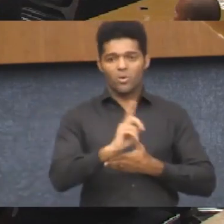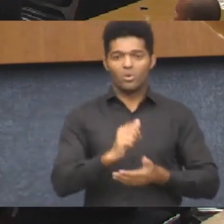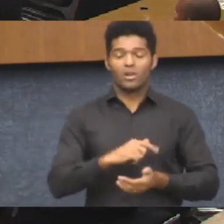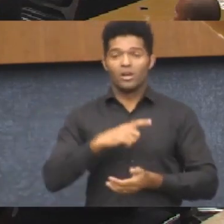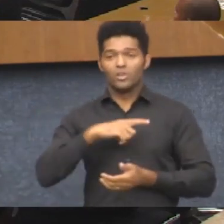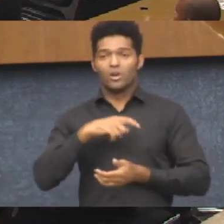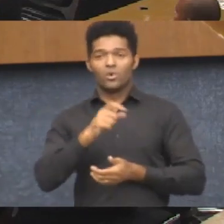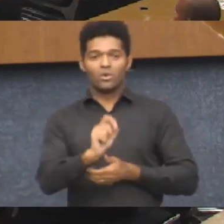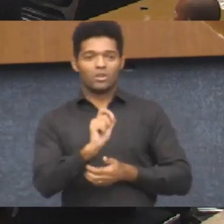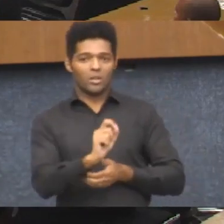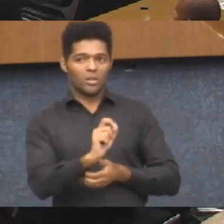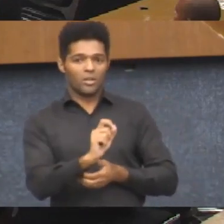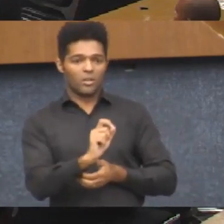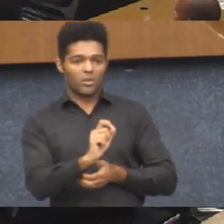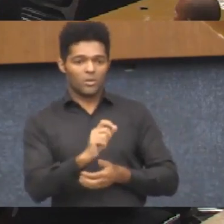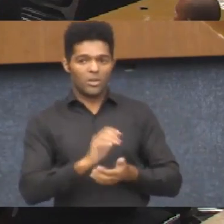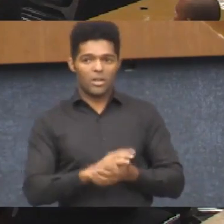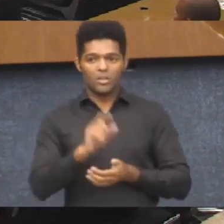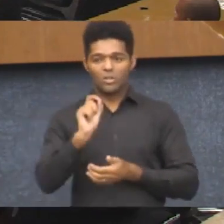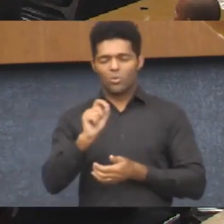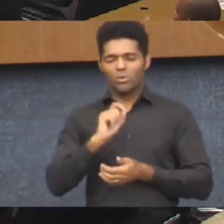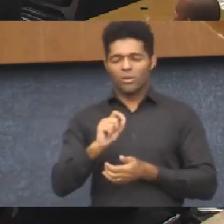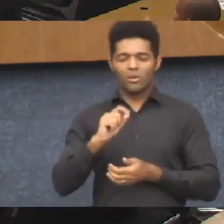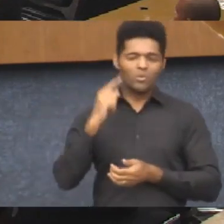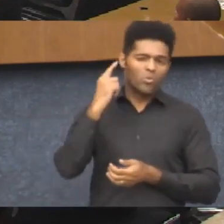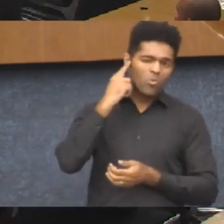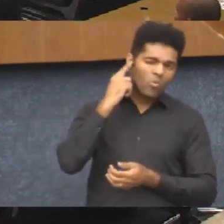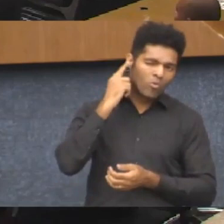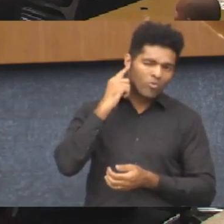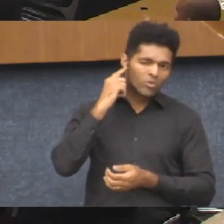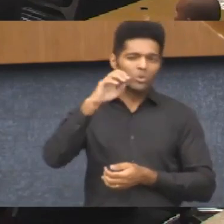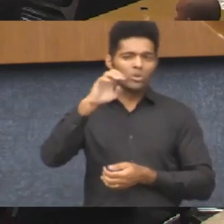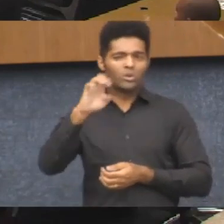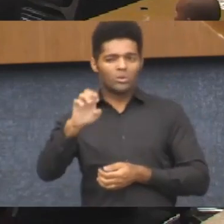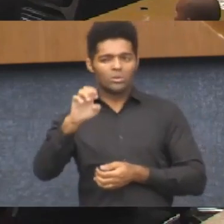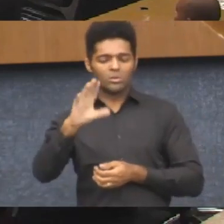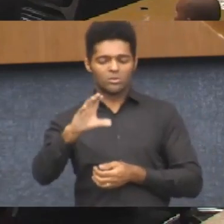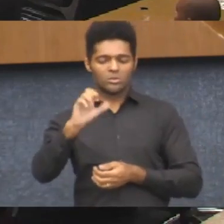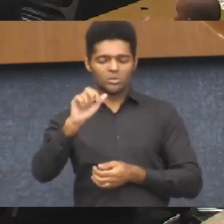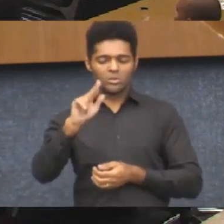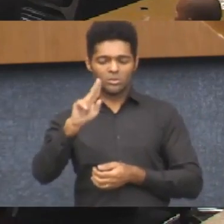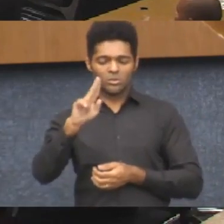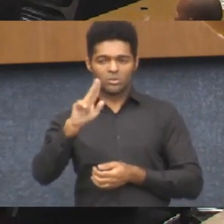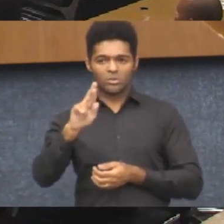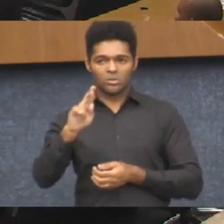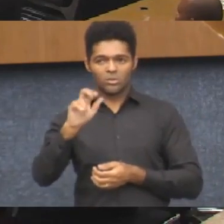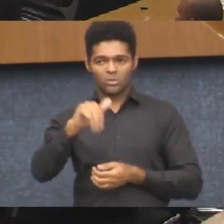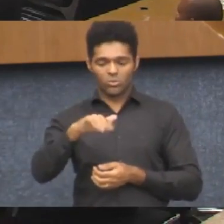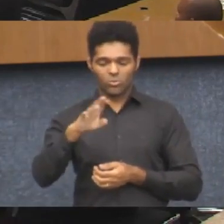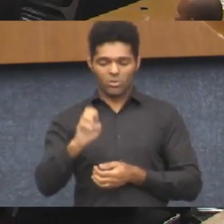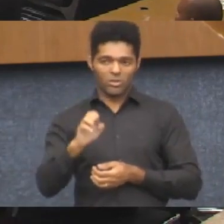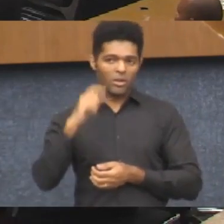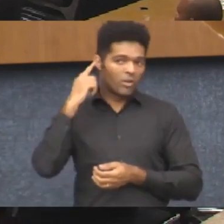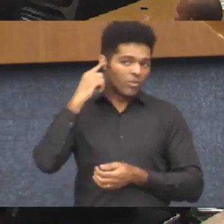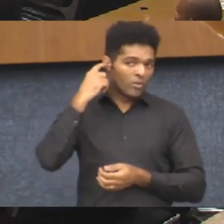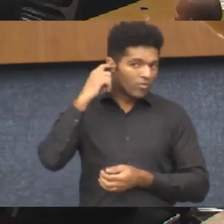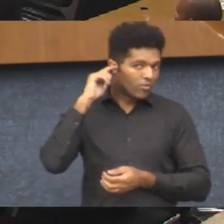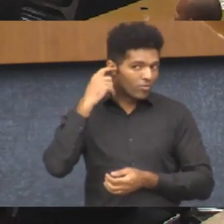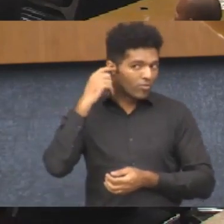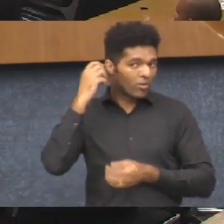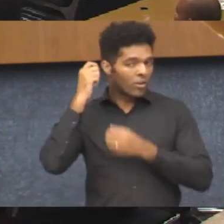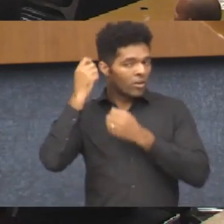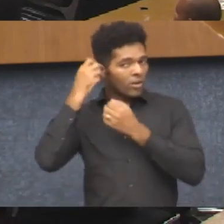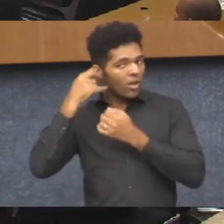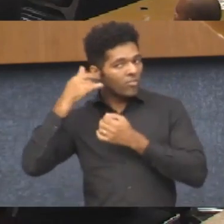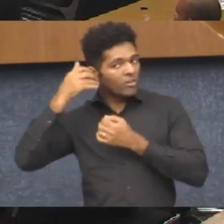era um cerume mesmo no ouvido. E realizou lavagem, tanto é que eu tenho um carinho muito especial por lavagem de ouvido,